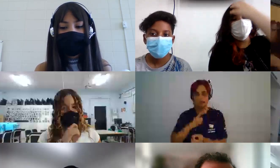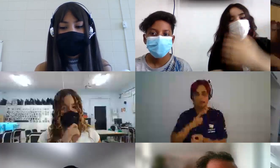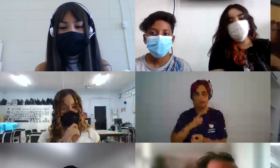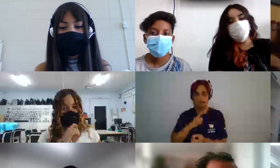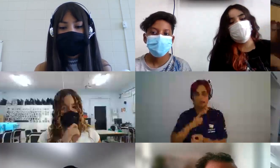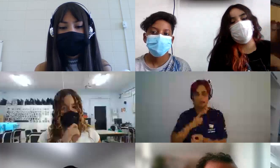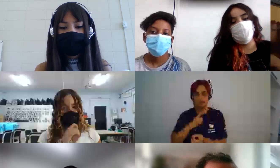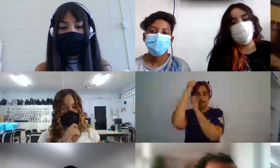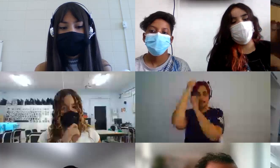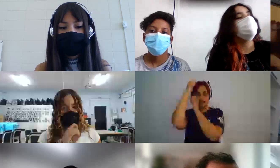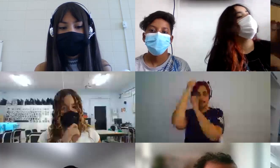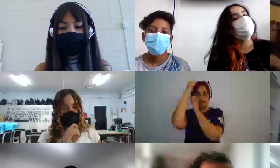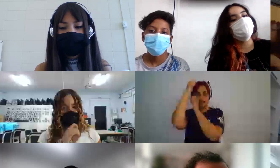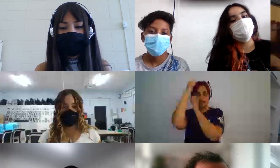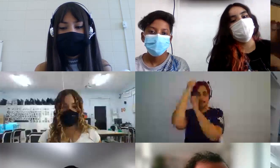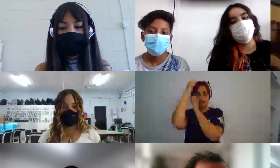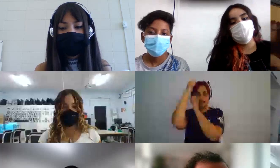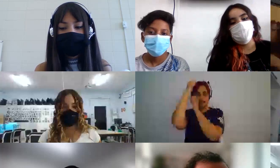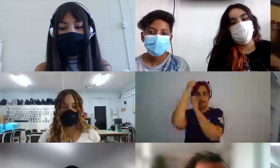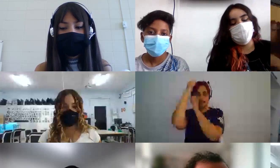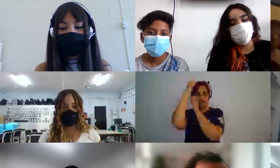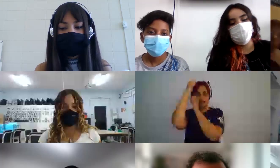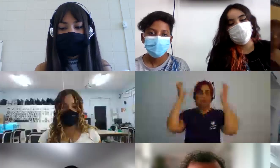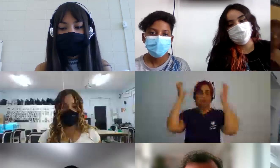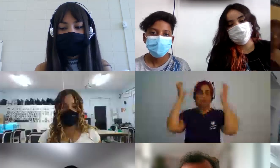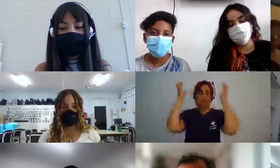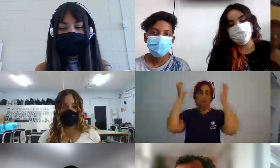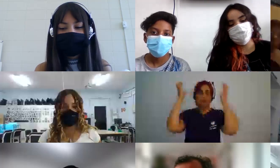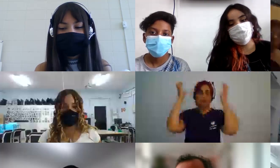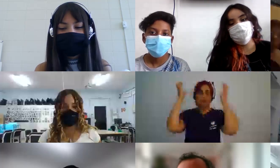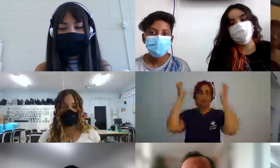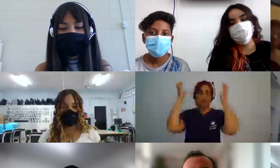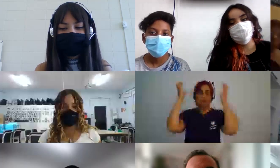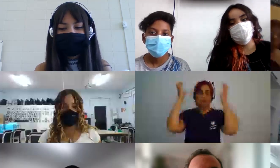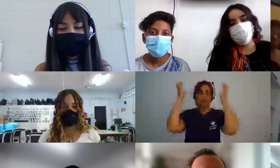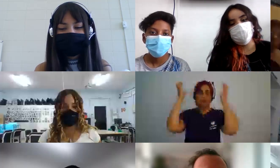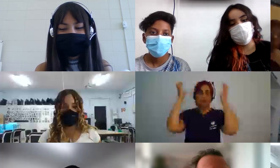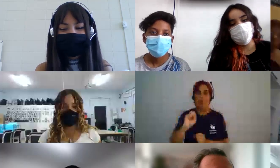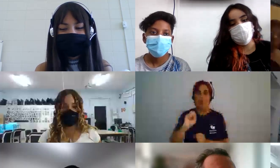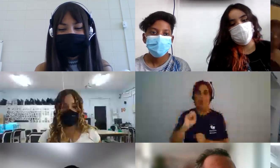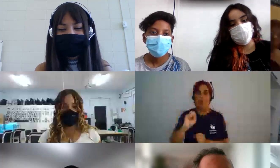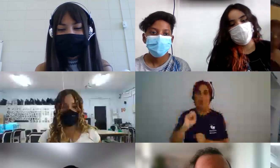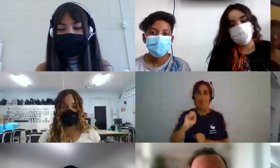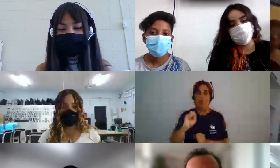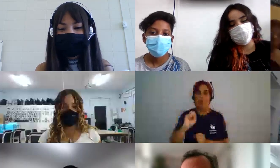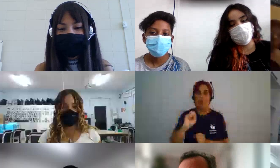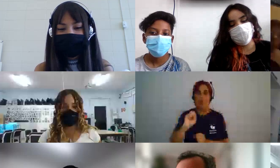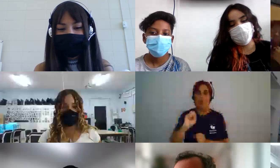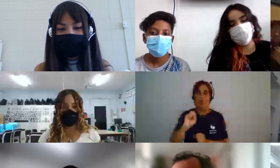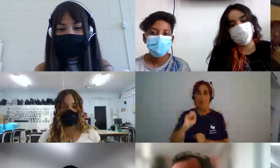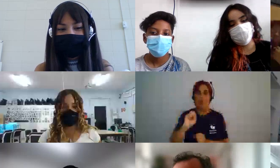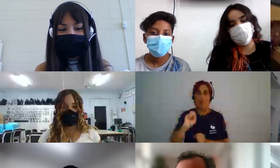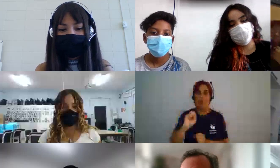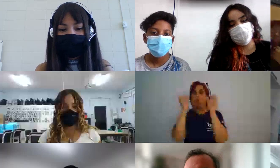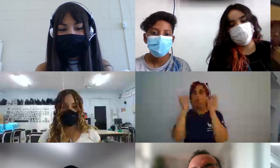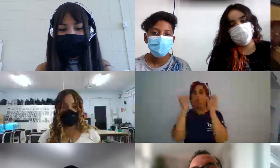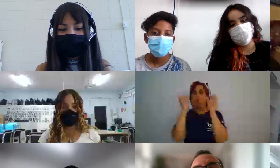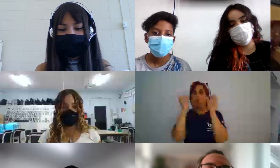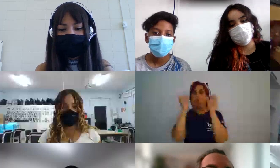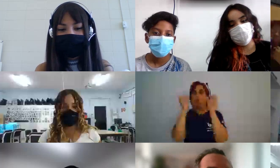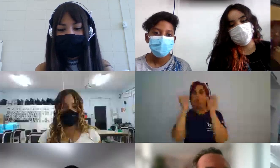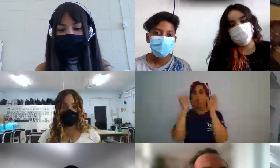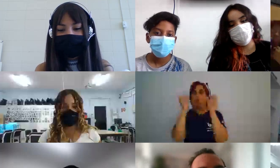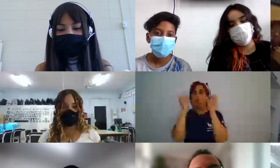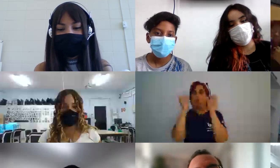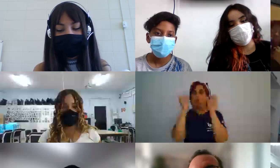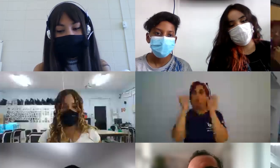você está com fone de ouvido mais bonitão, brilhoso, se você está com óculos com um detalhezinho amarelinho, se você